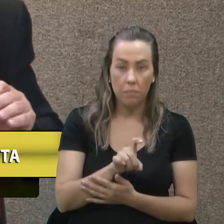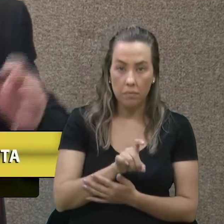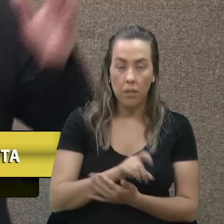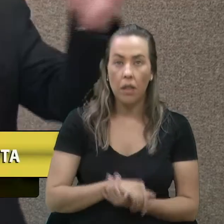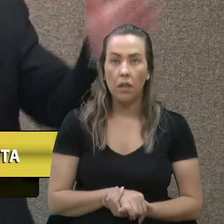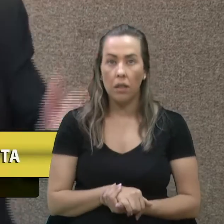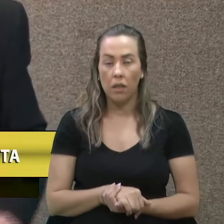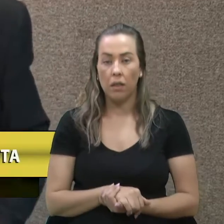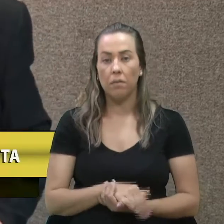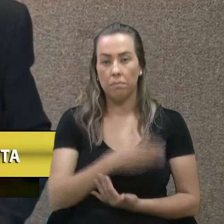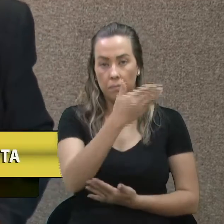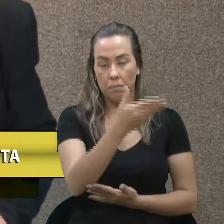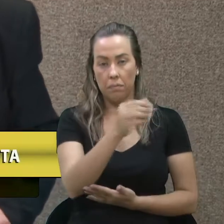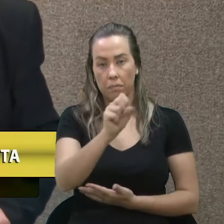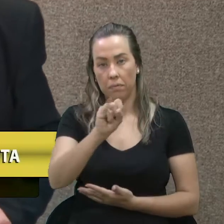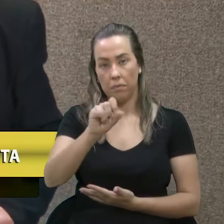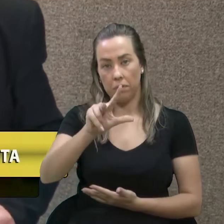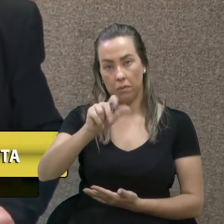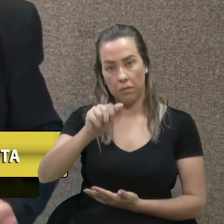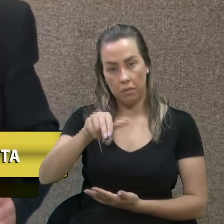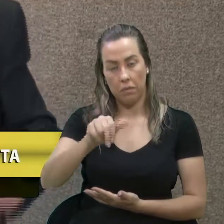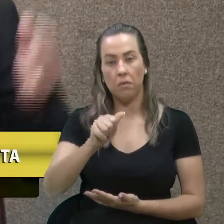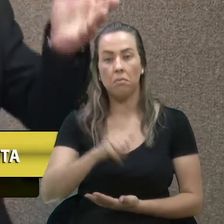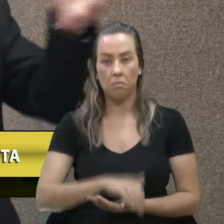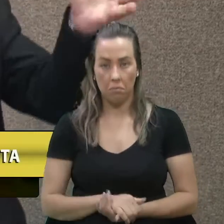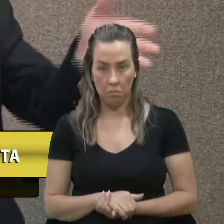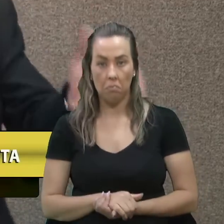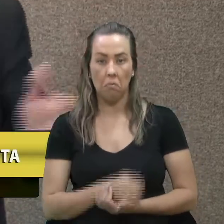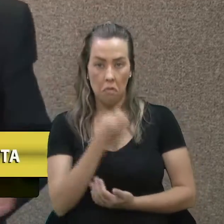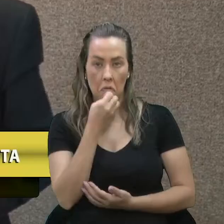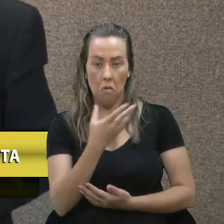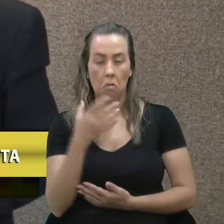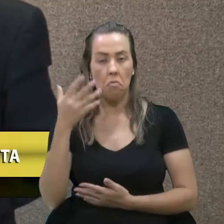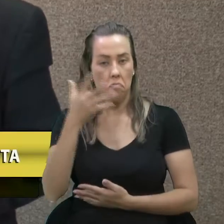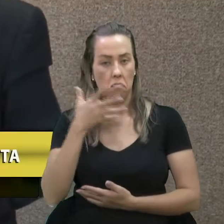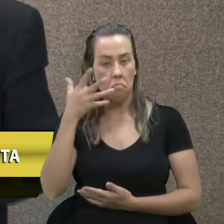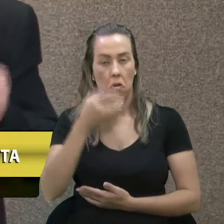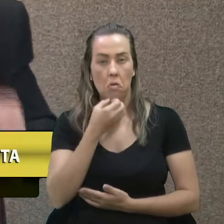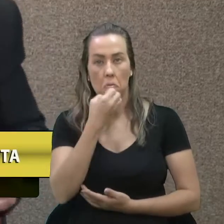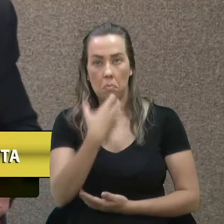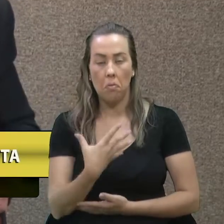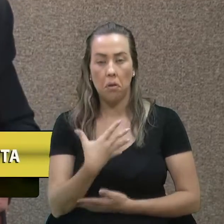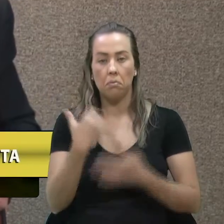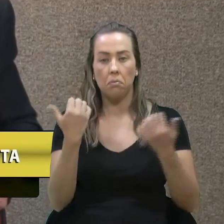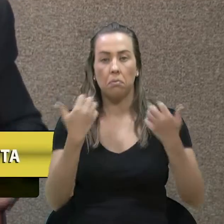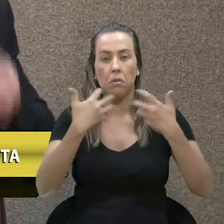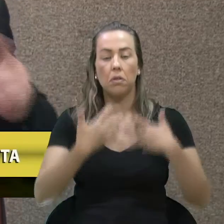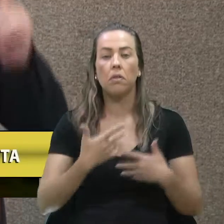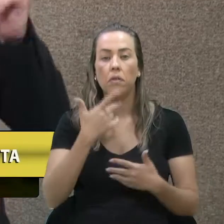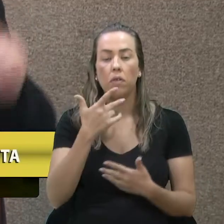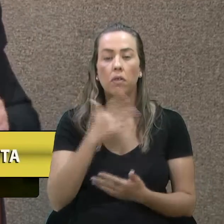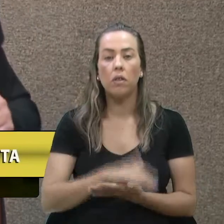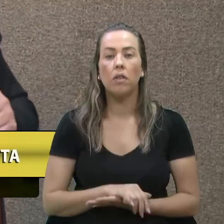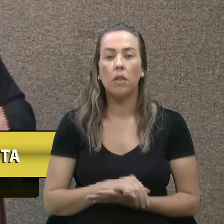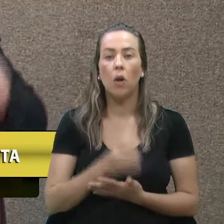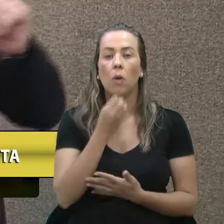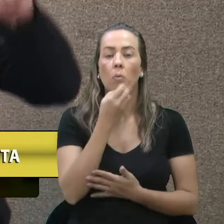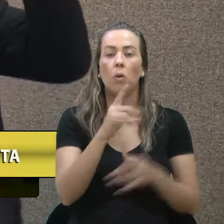a senhora Silvana, que foi muito bem na sua fala, quando ela disse que bons